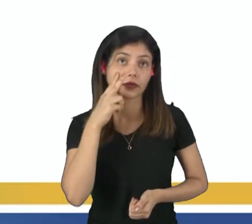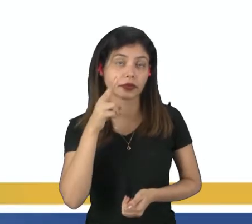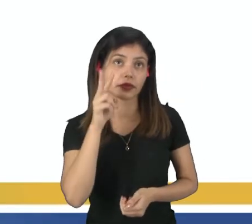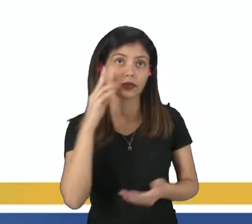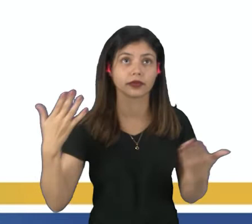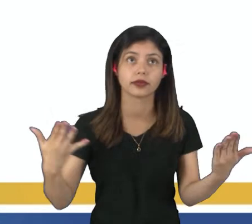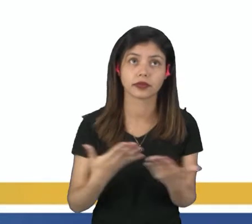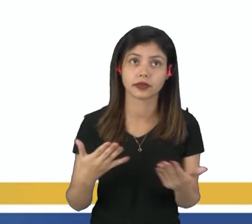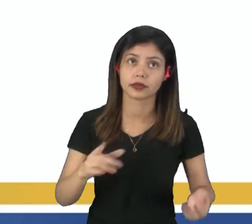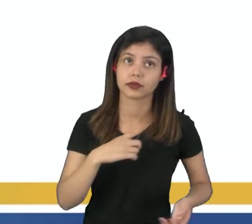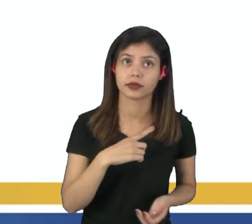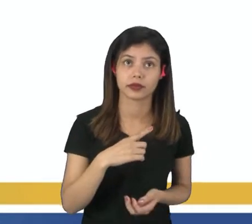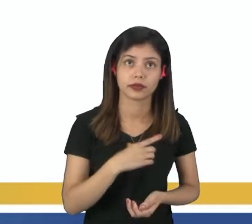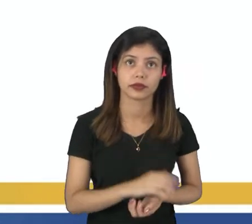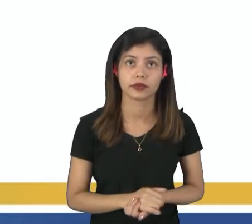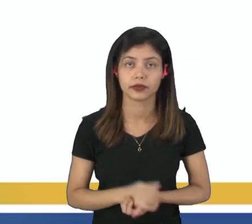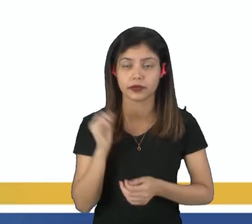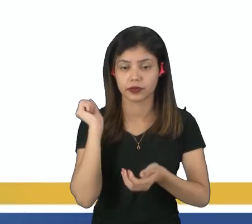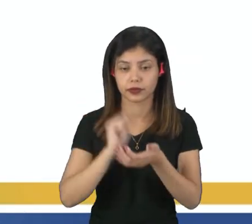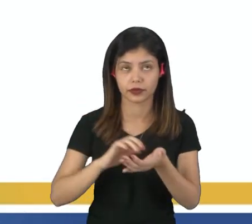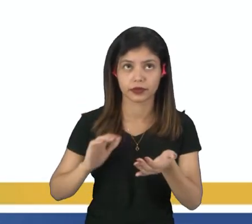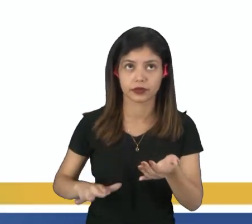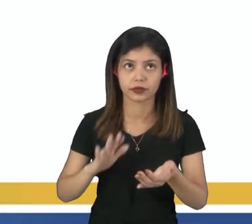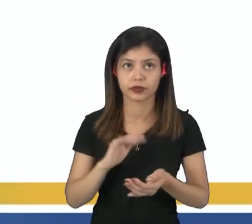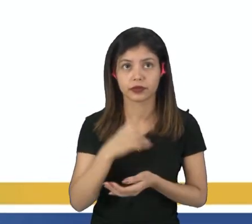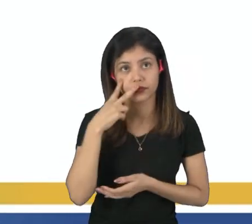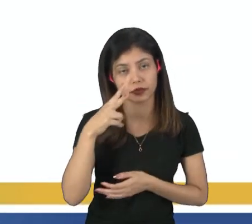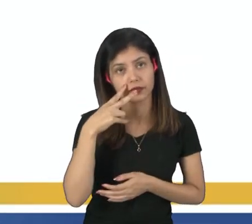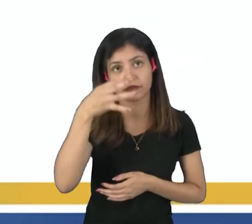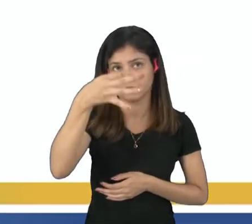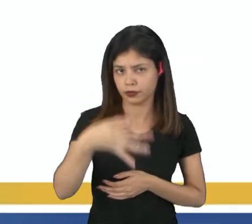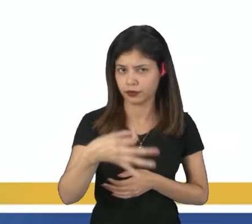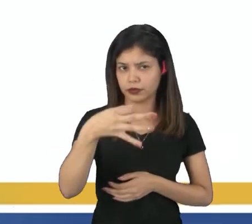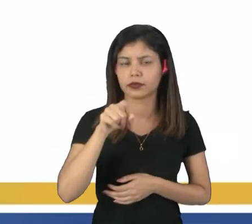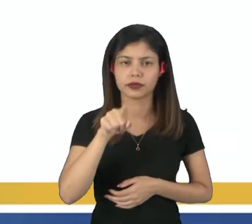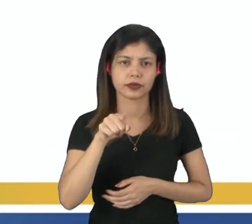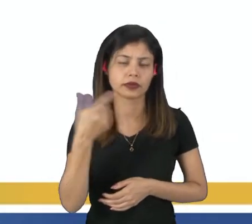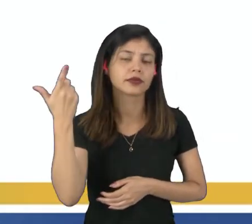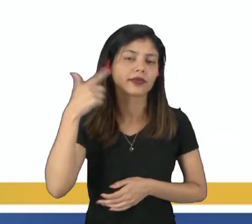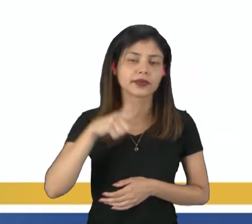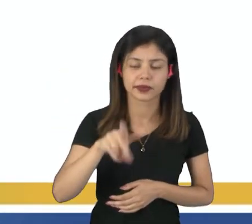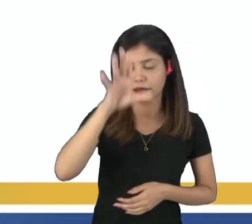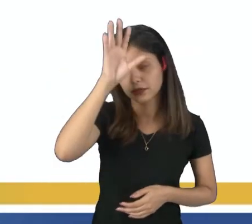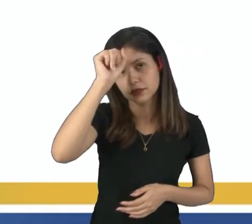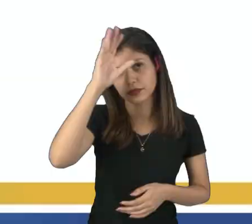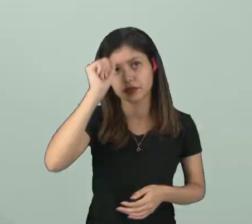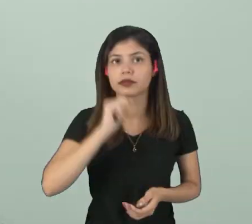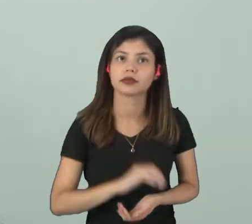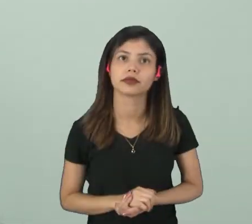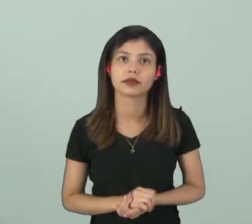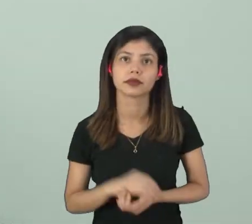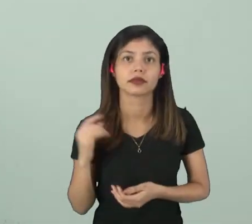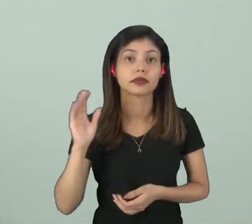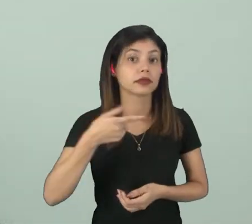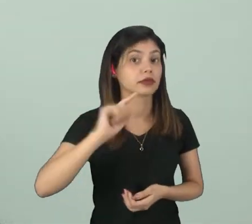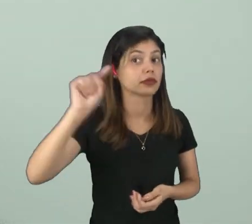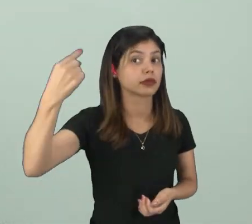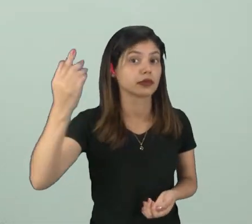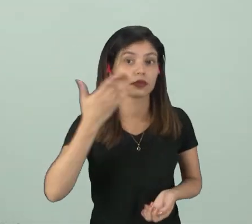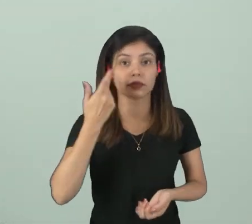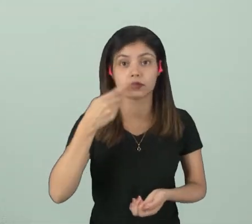Vejam que agora nós temos um exercitando, para ver se realmente você conseguiu aprender aquilo que nós já